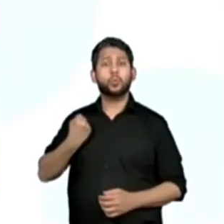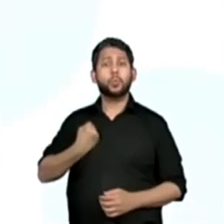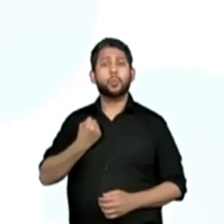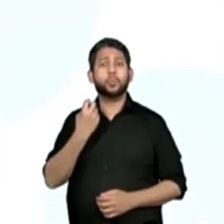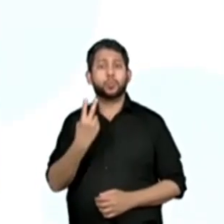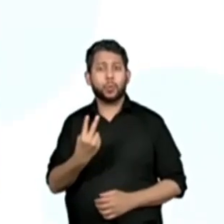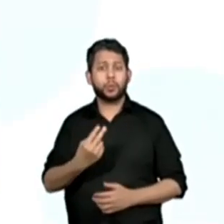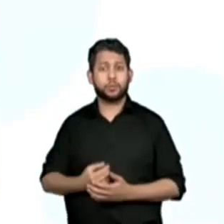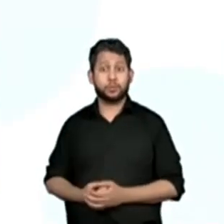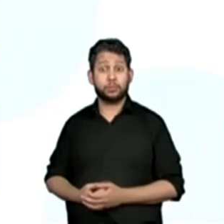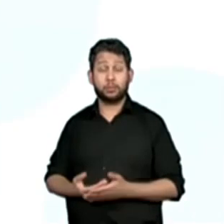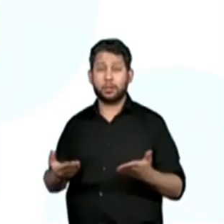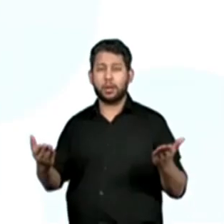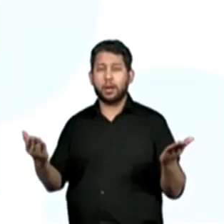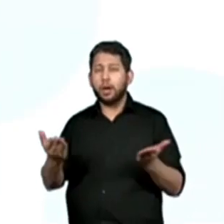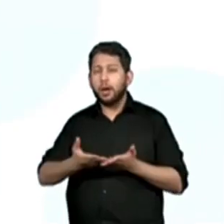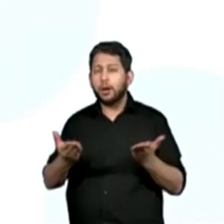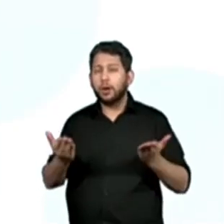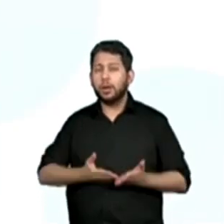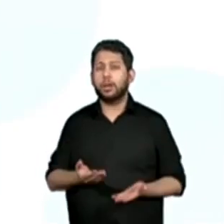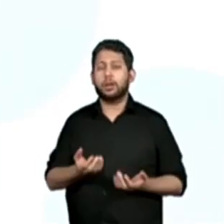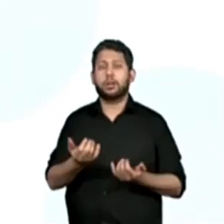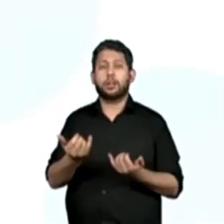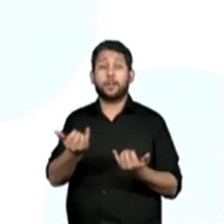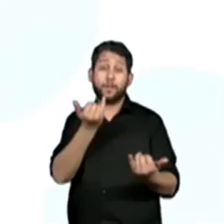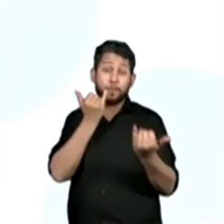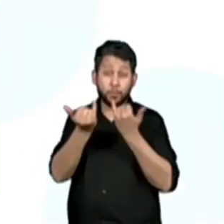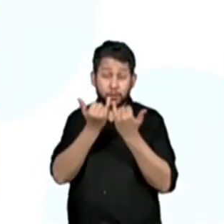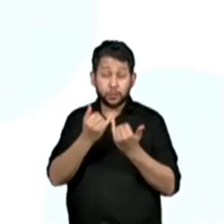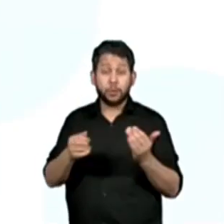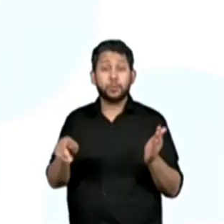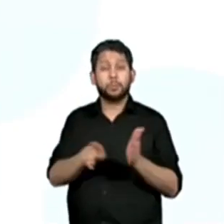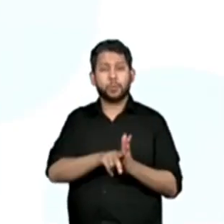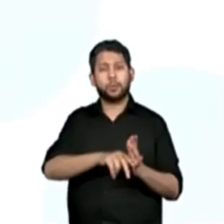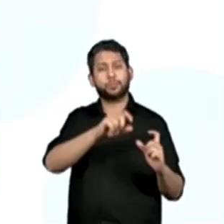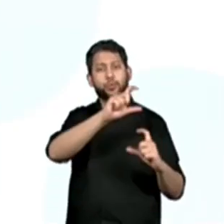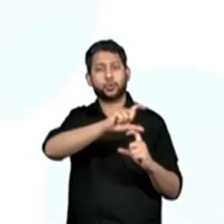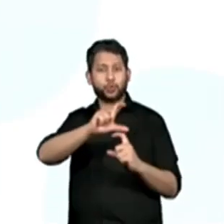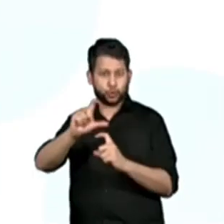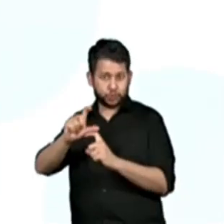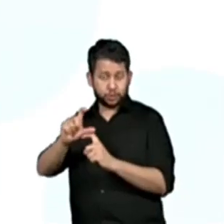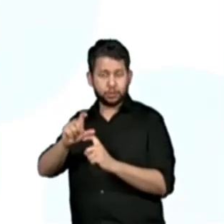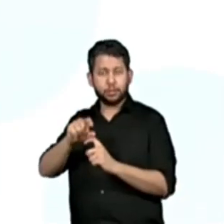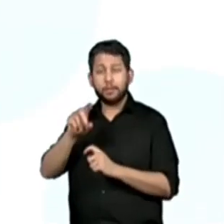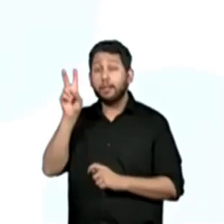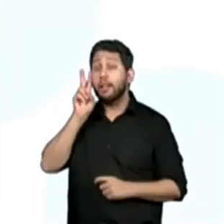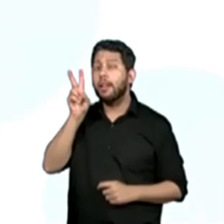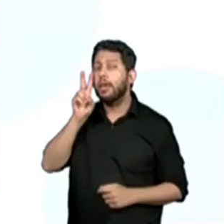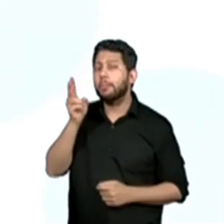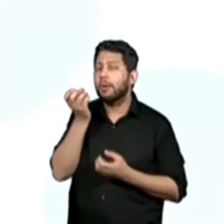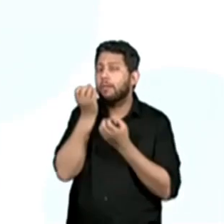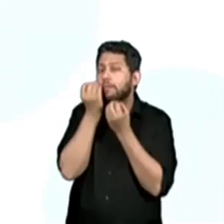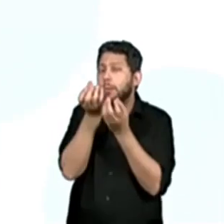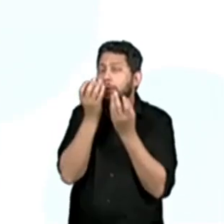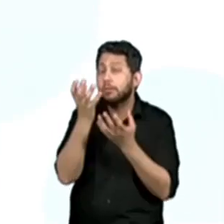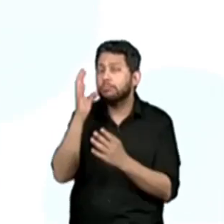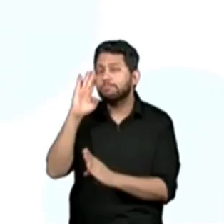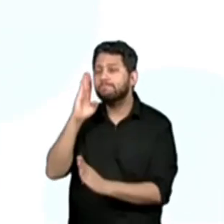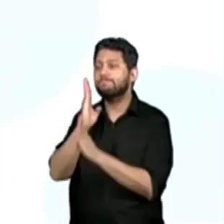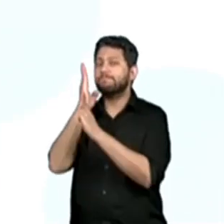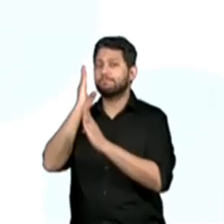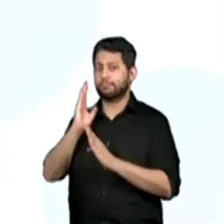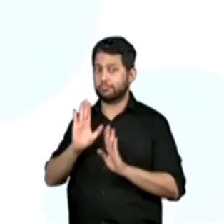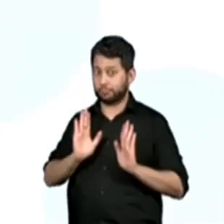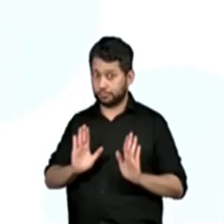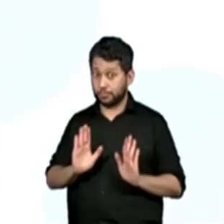2. Resgate informações da tirinha. Neste momento, nós vamos pensar um pouco no que nós